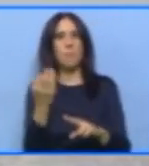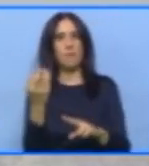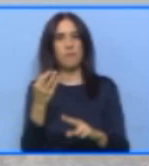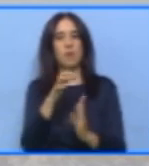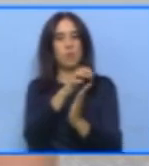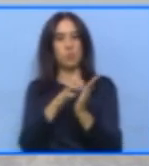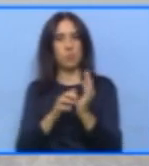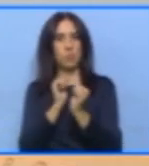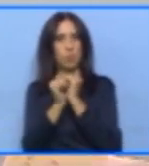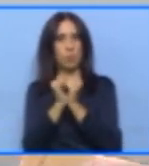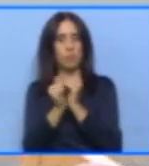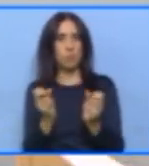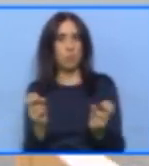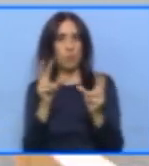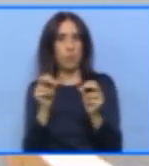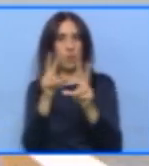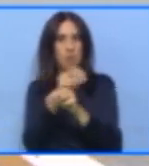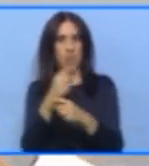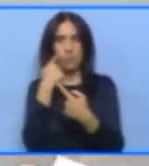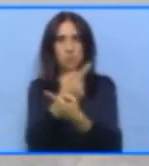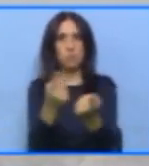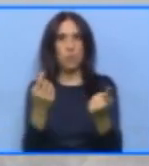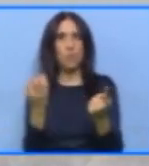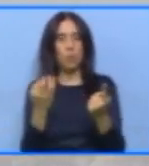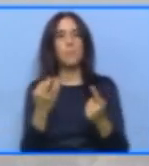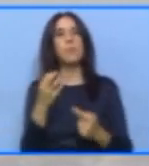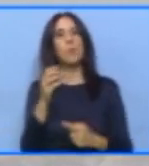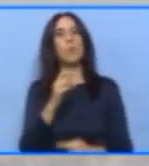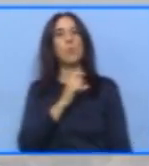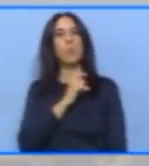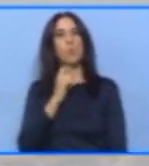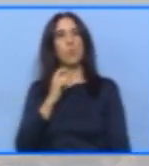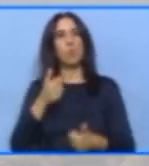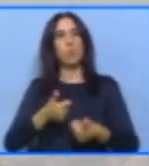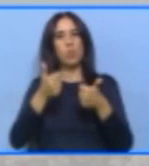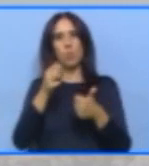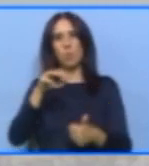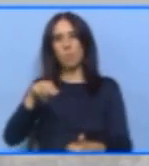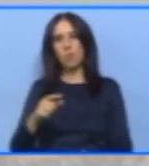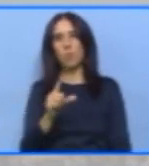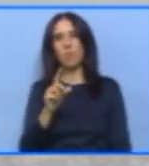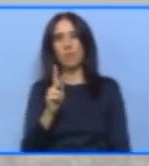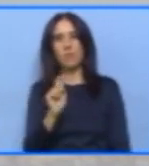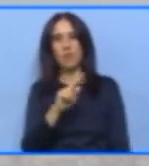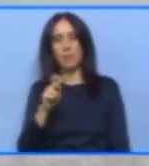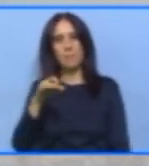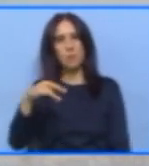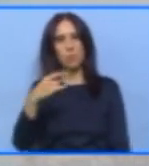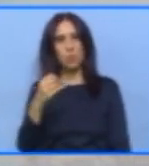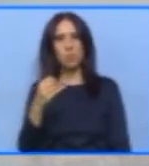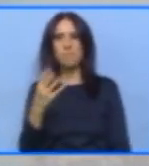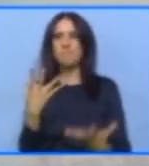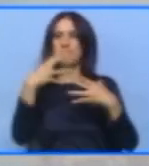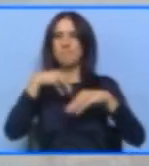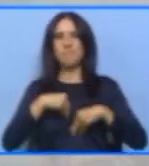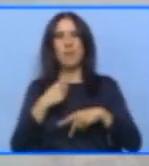documentos de novidade que saíam. Dom Manuel Vieira Pinto consegue concretizar todo este espírito de uma forma